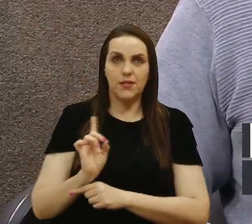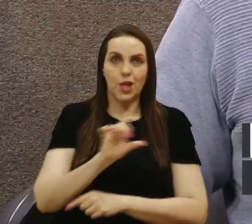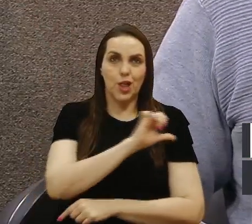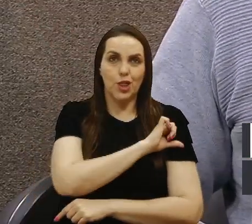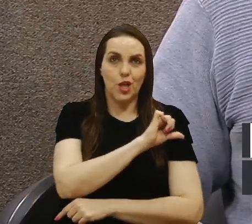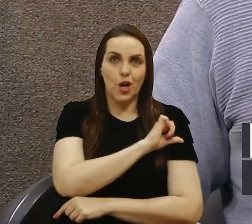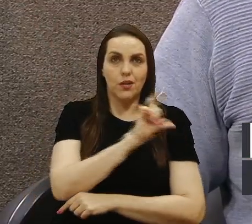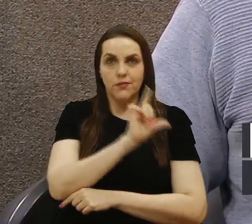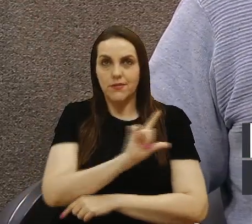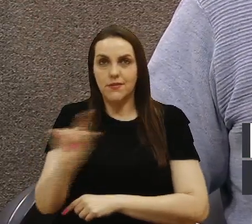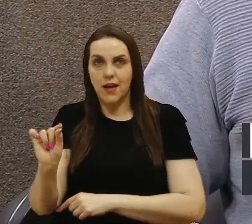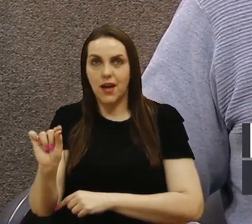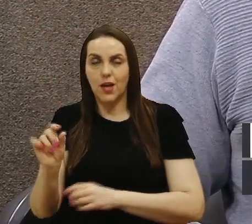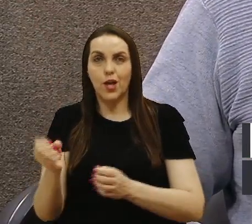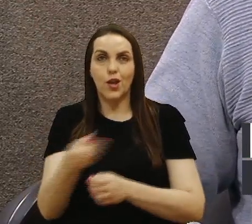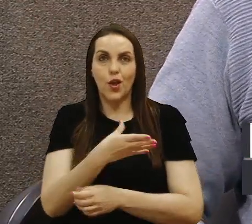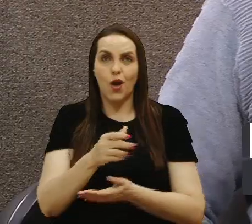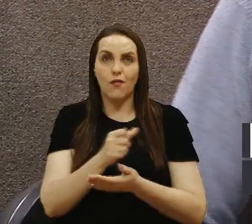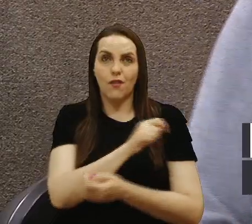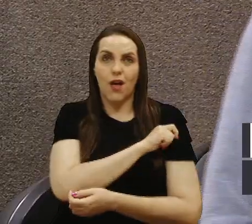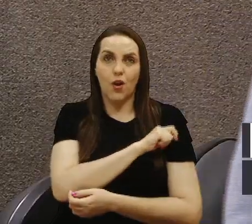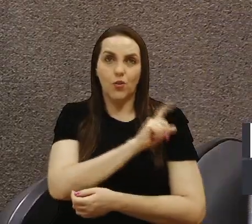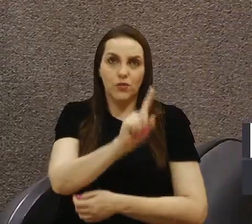entram novos alunos no ensino básico?